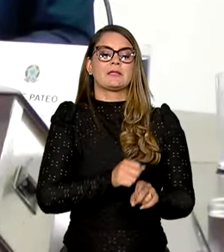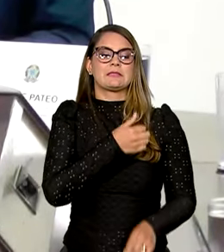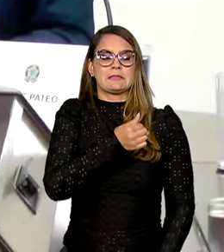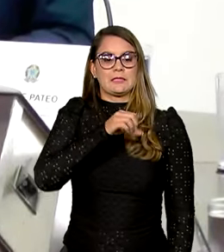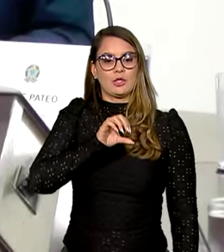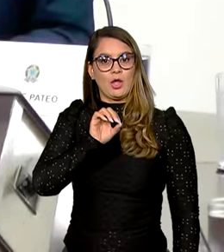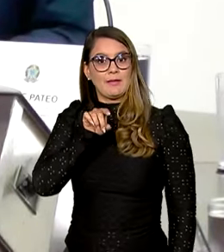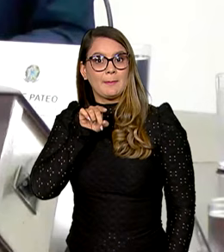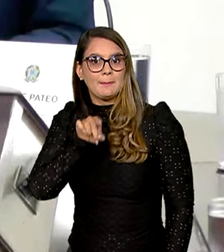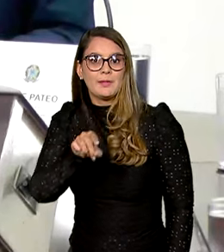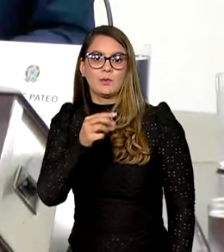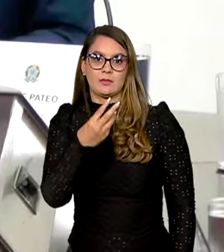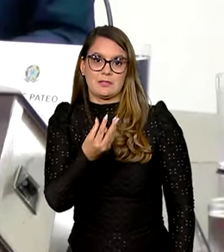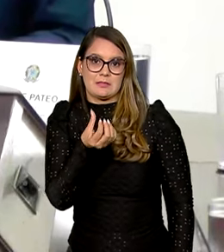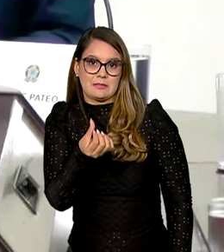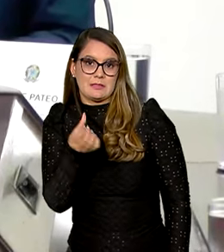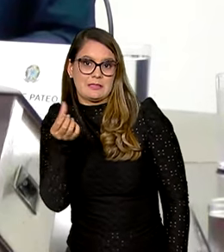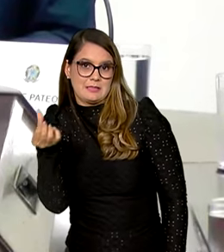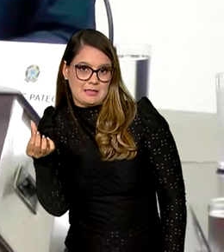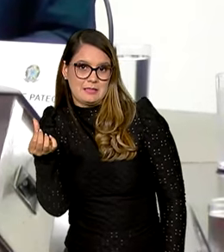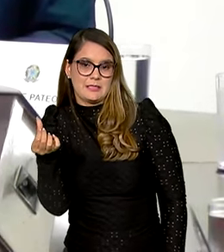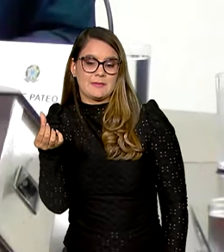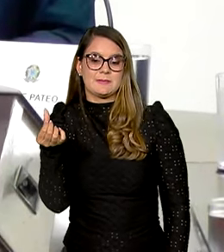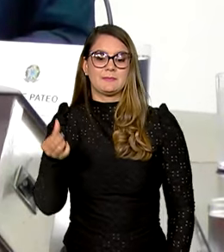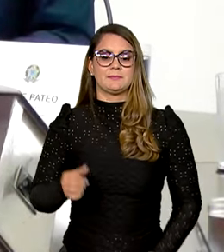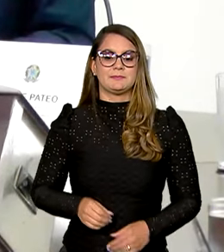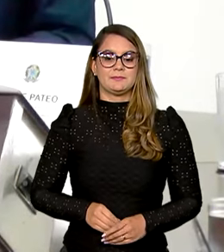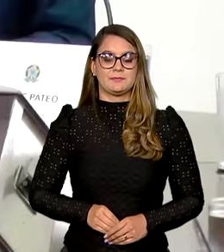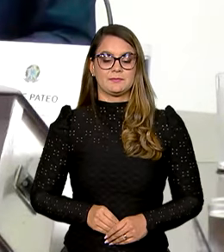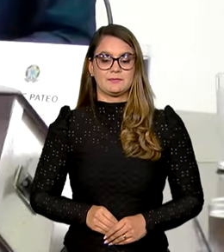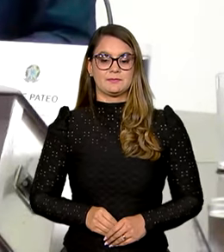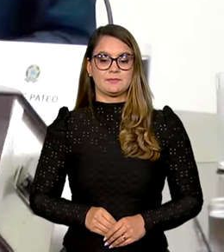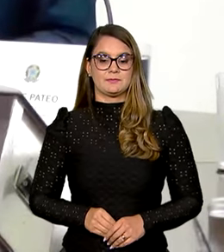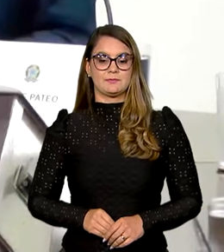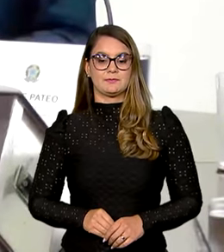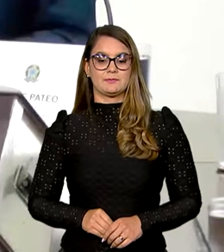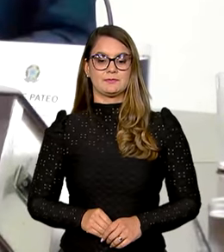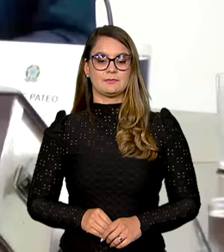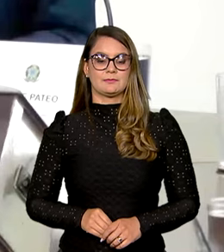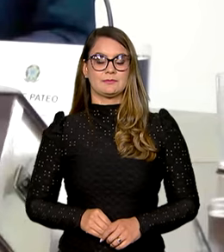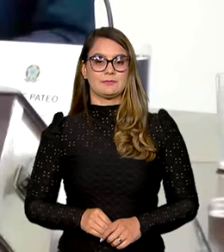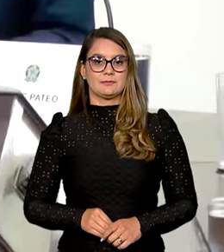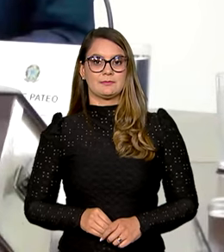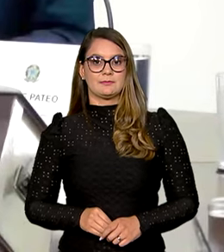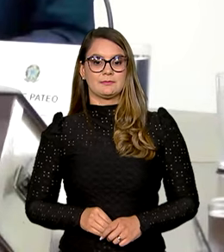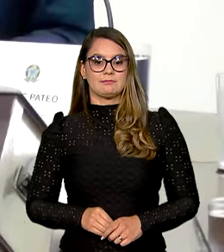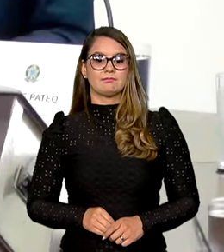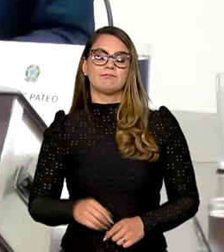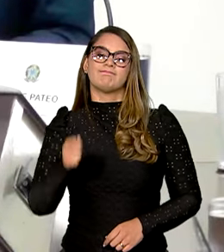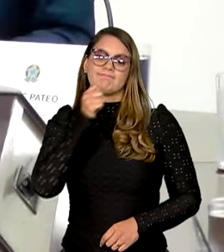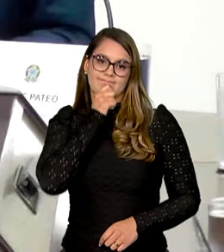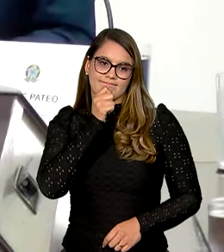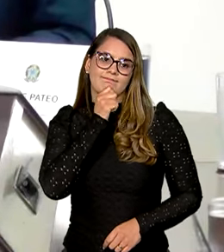190.000 366 eh numa ainda a